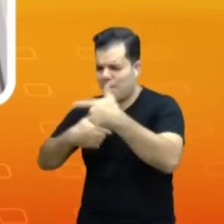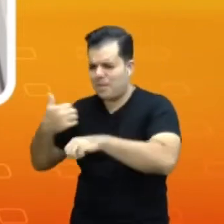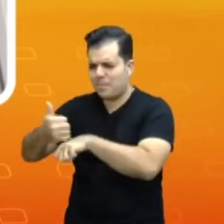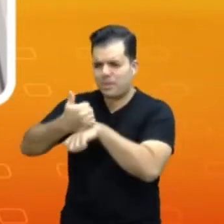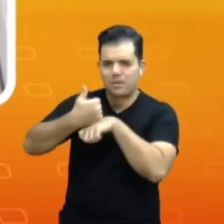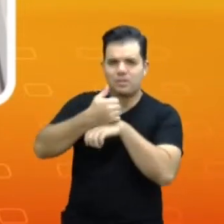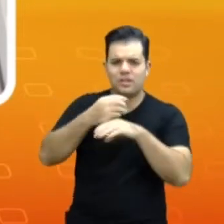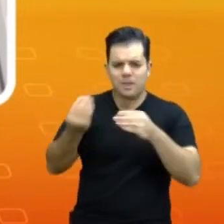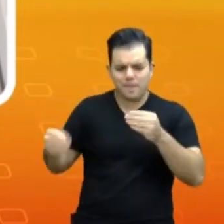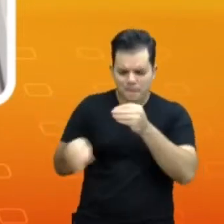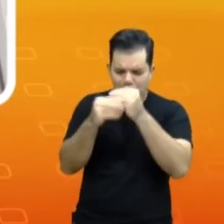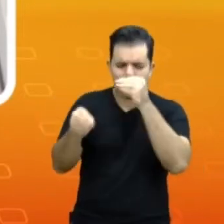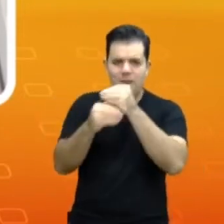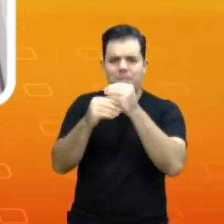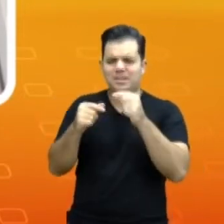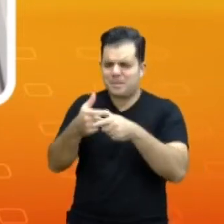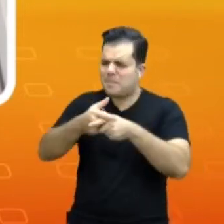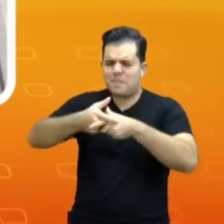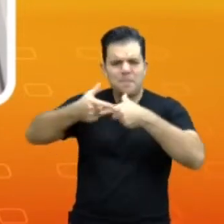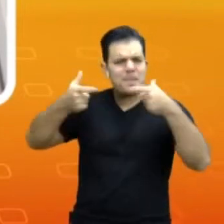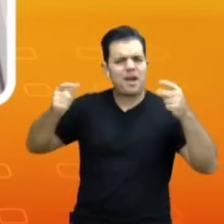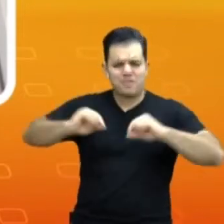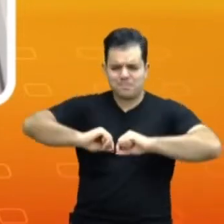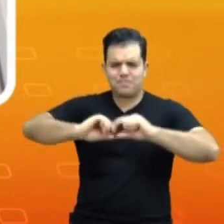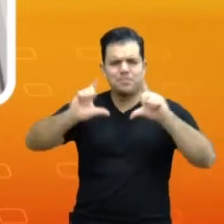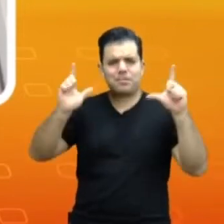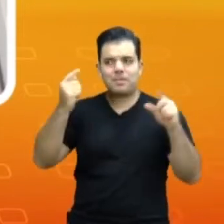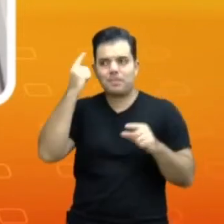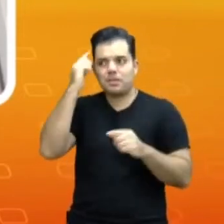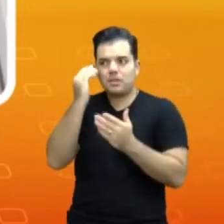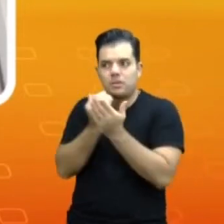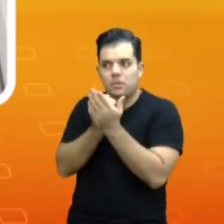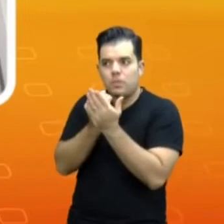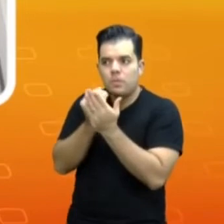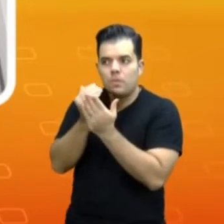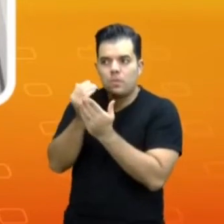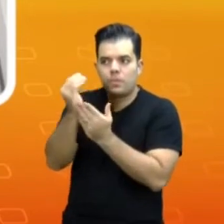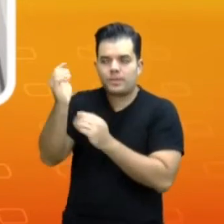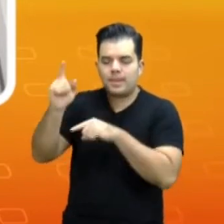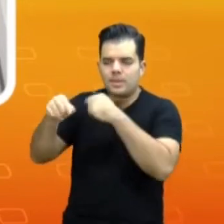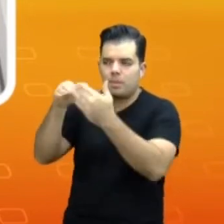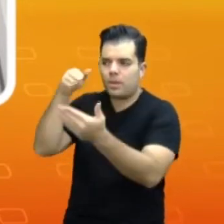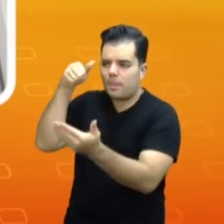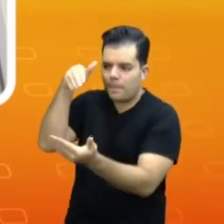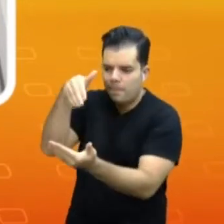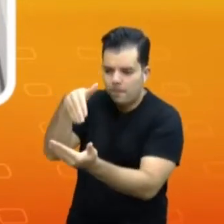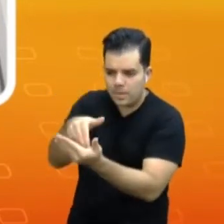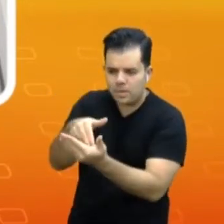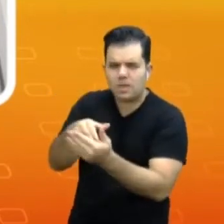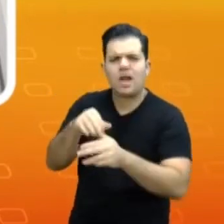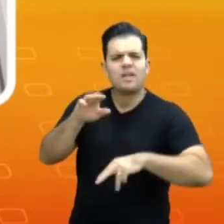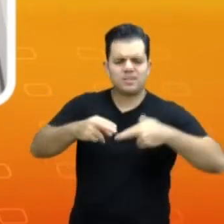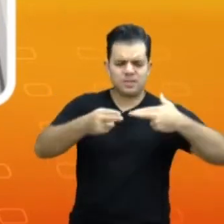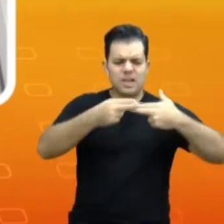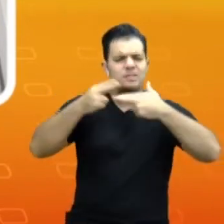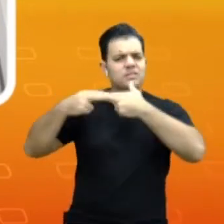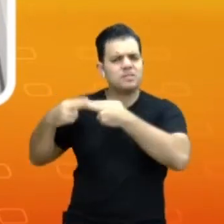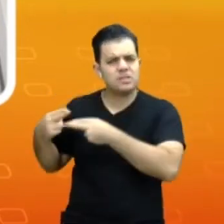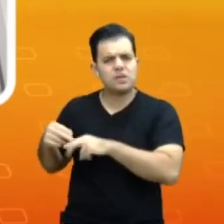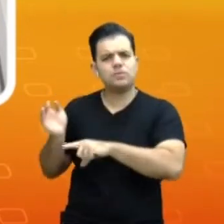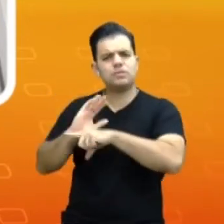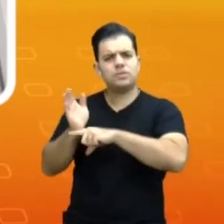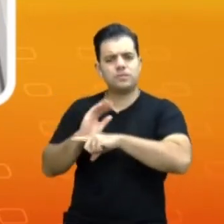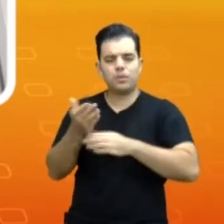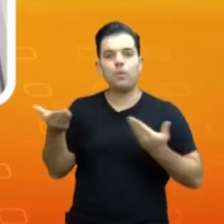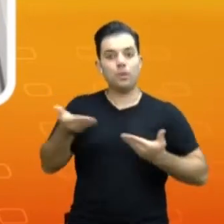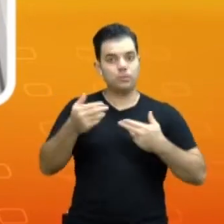engloba, mas até maior, pensando do início ao fim naquele meio de produção, porque mesmo numa edição de vídeo, a edição